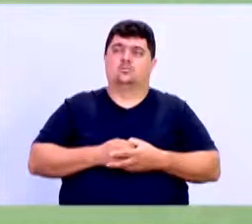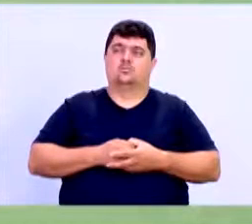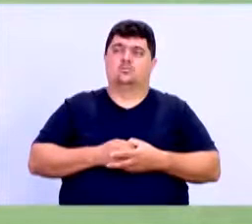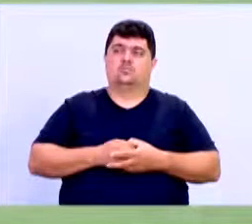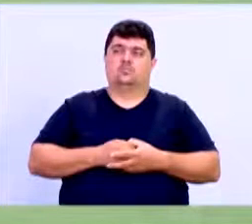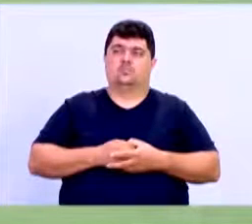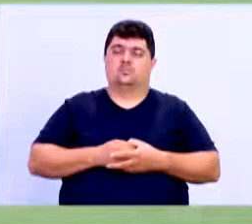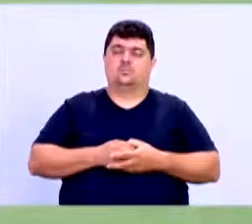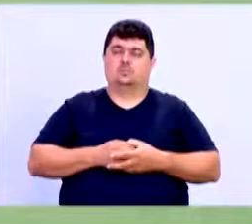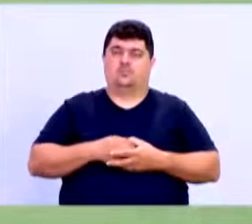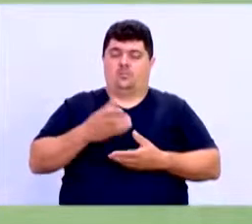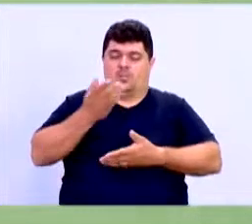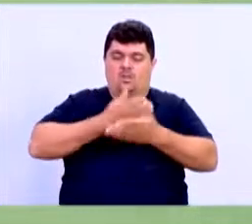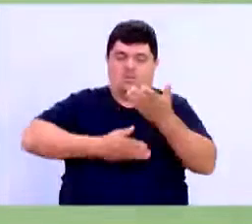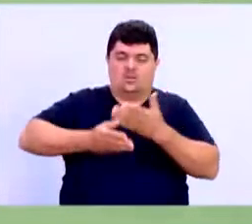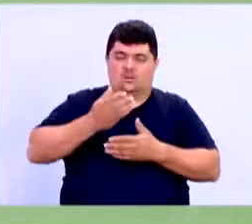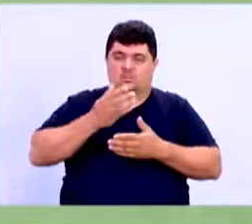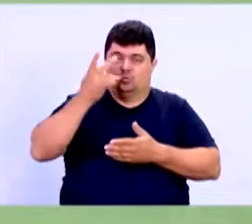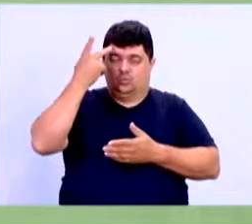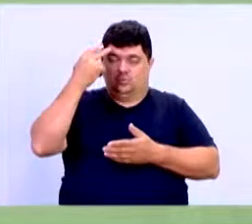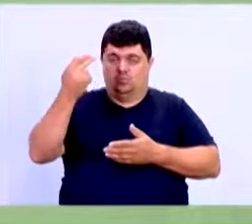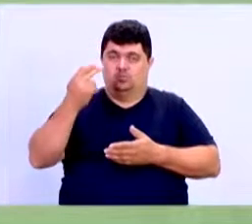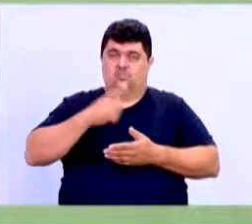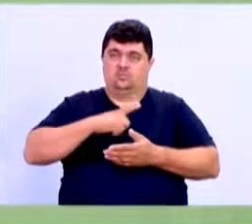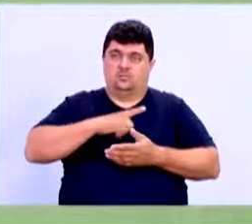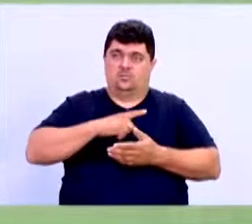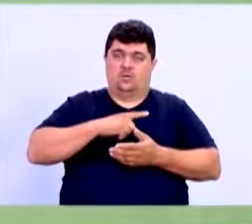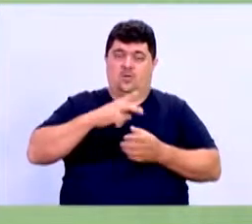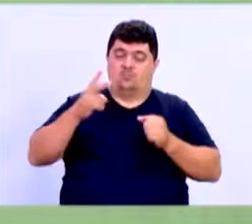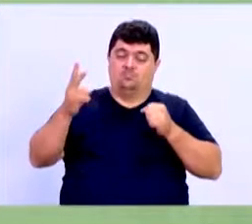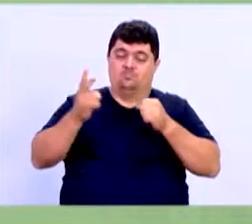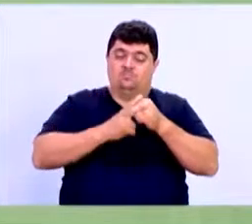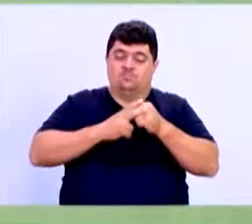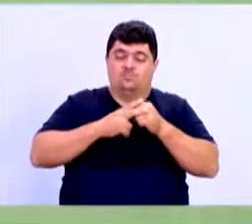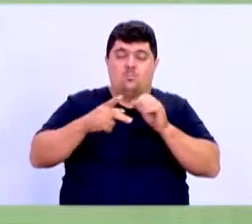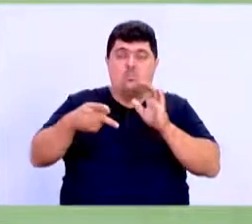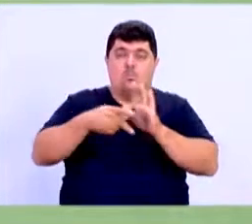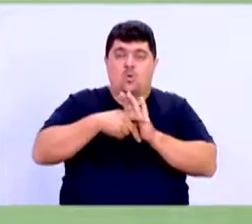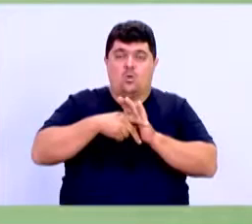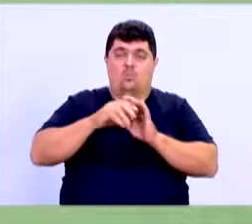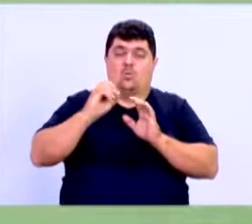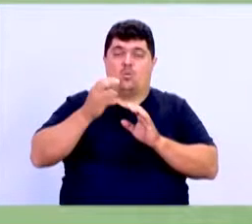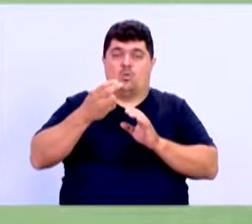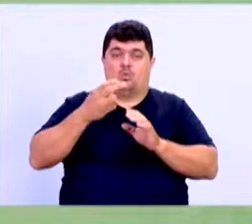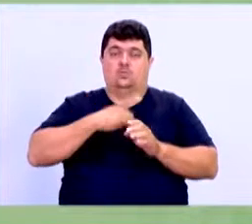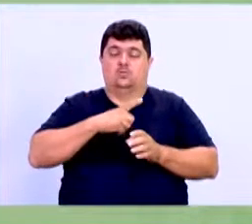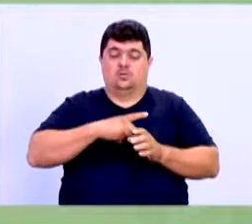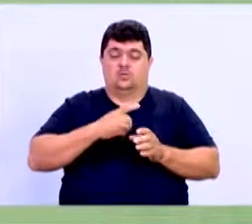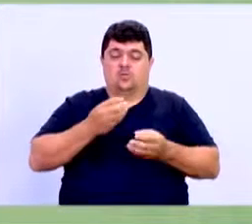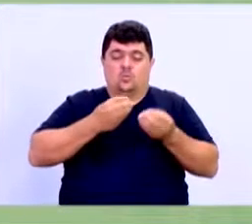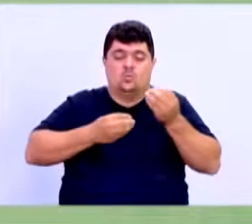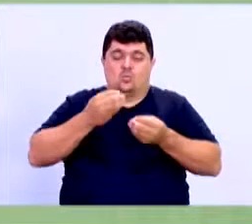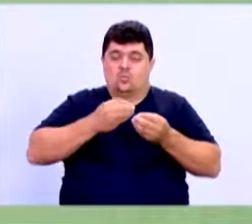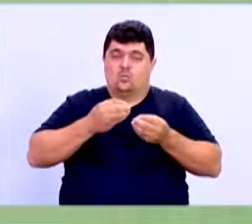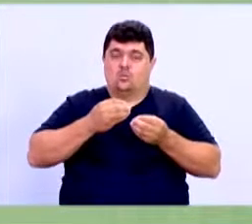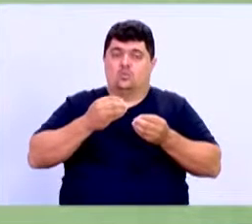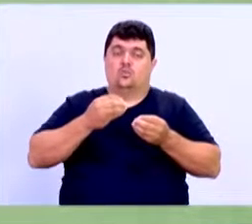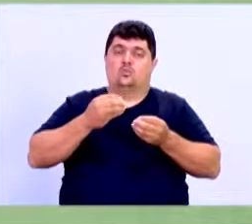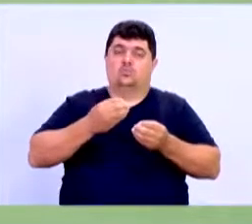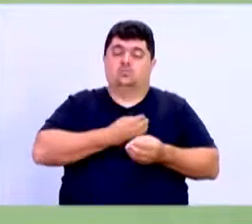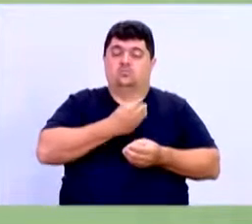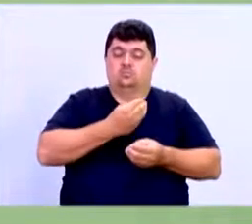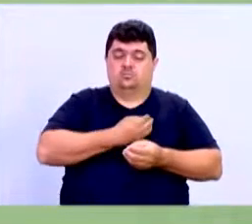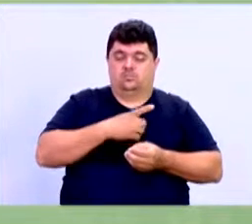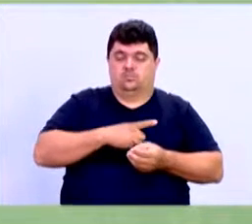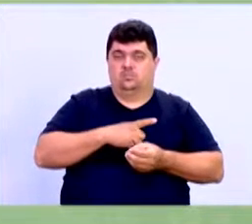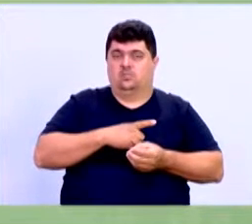Que os relacionamentos em geral são nomeados com verbos ou expressões que apresentam a forma como as entidades